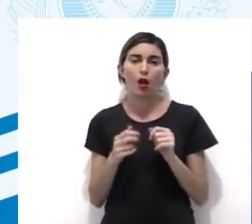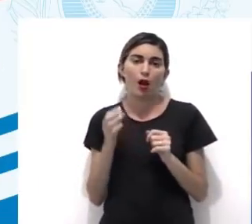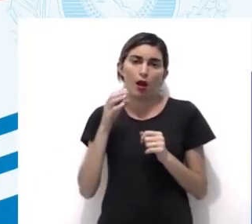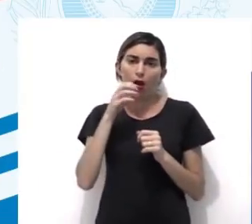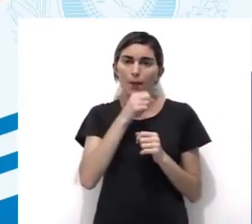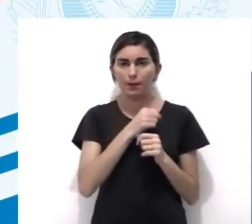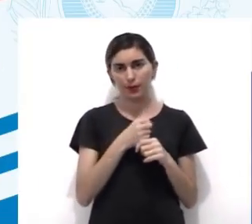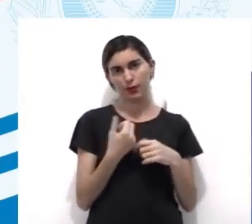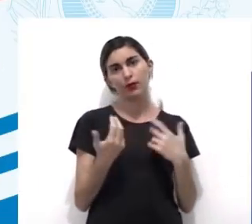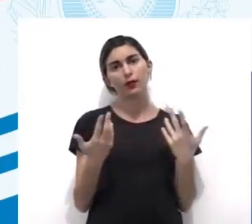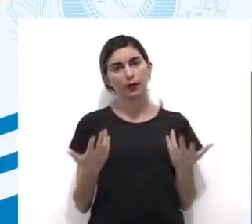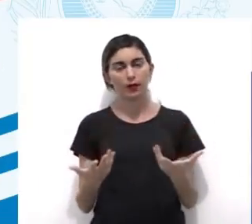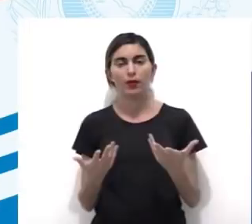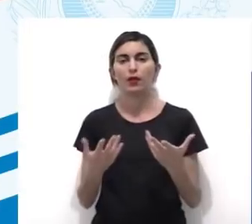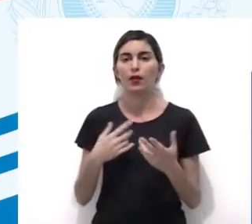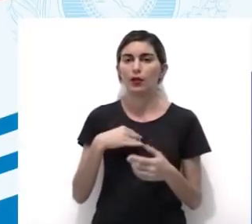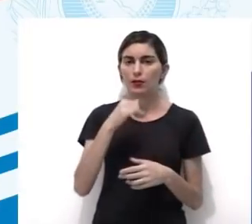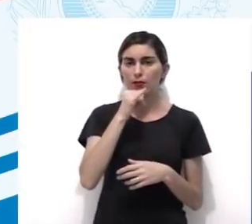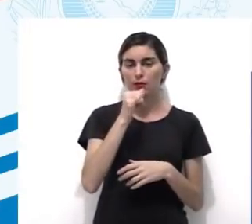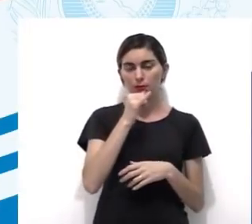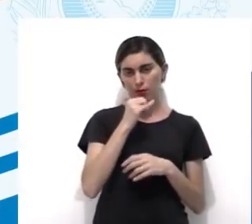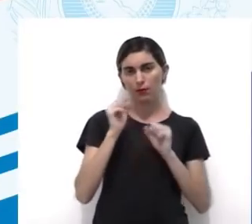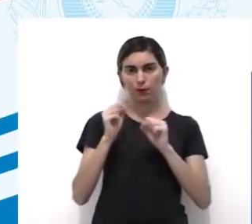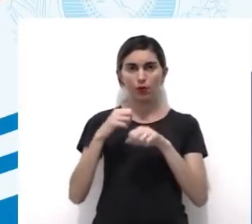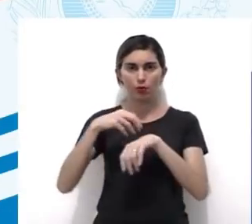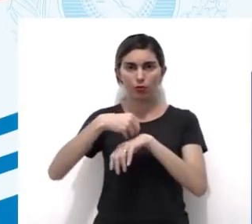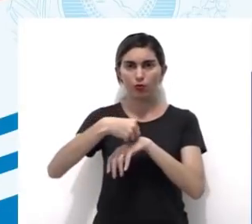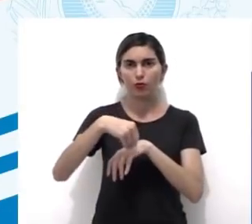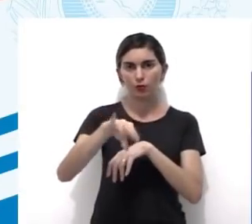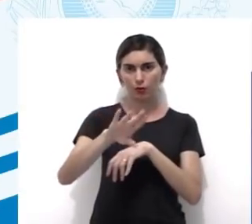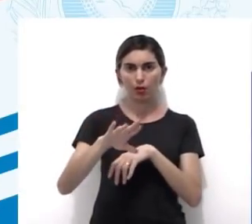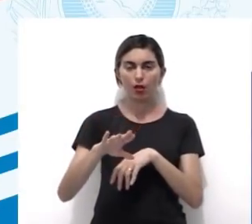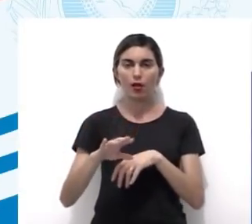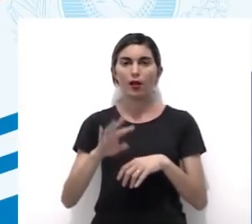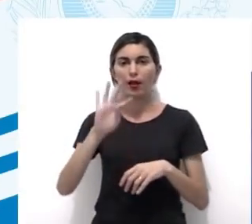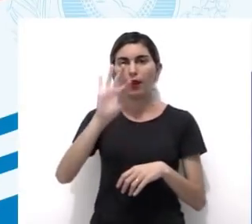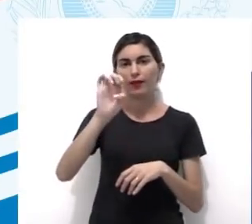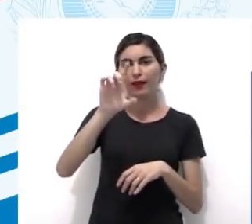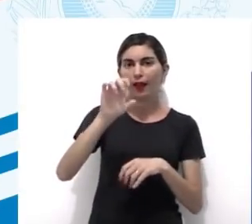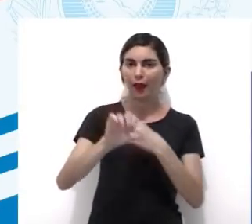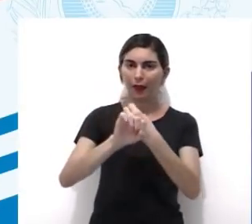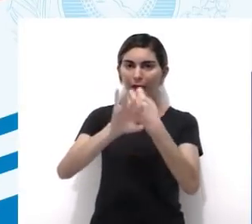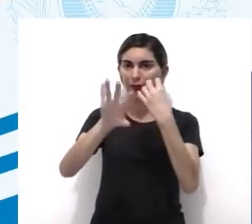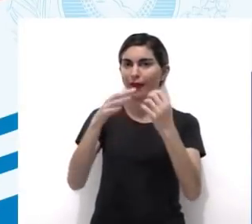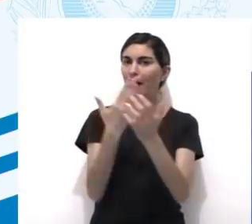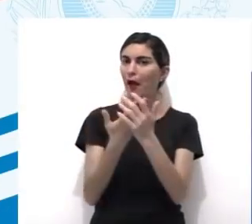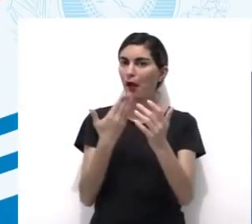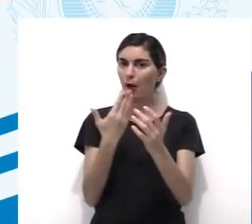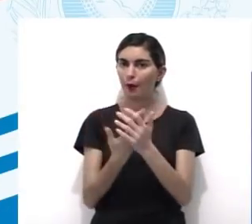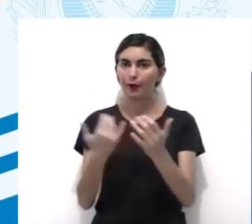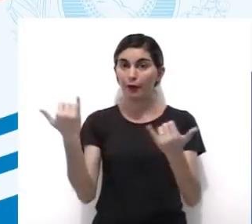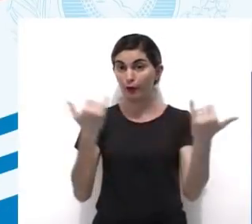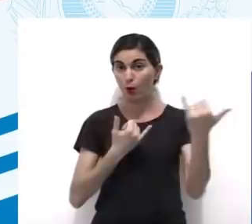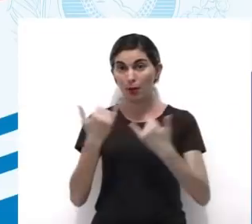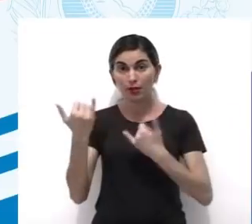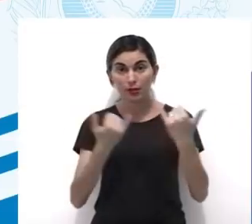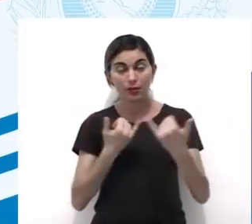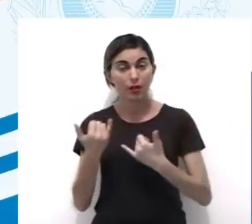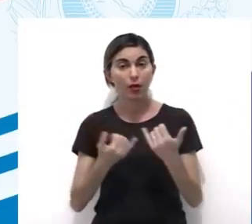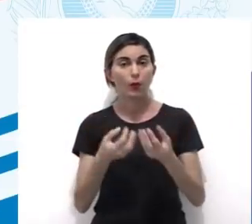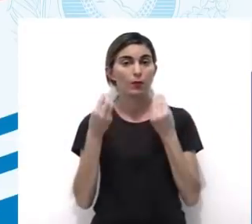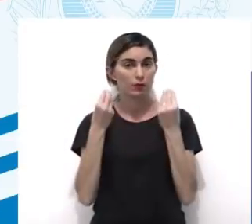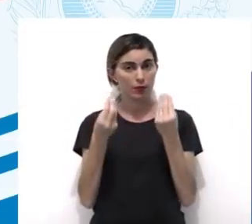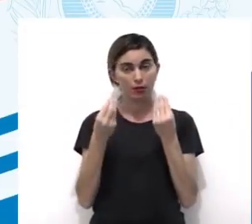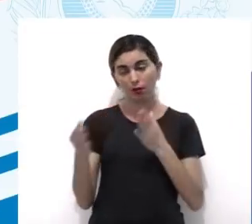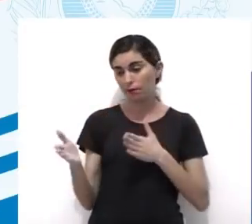mais rápida, né? Um exemplo que a gente pode citar é esse da teleaula, né? A gente utilizar, por exemplo, a informação para que